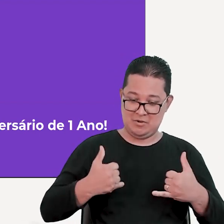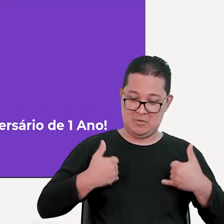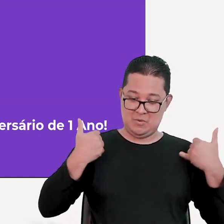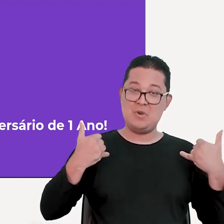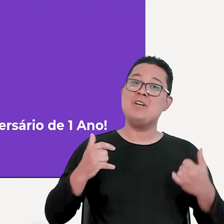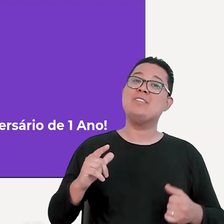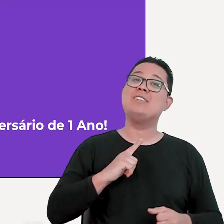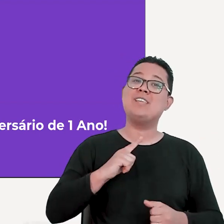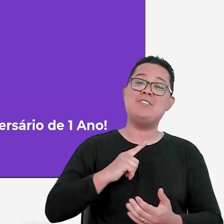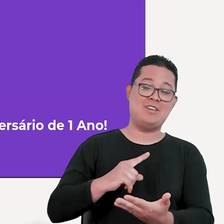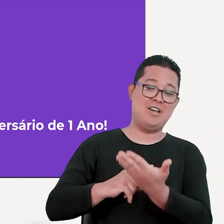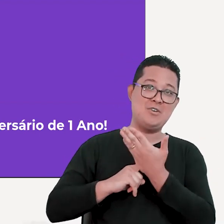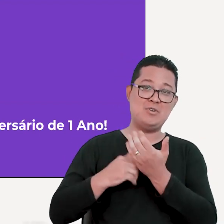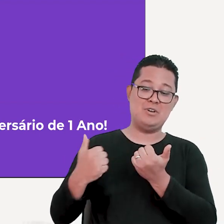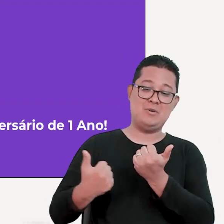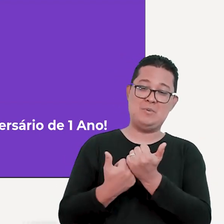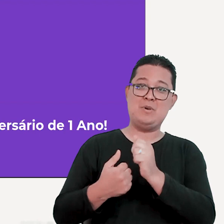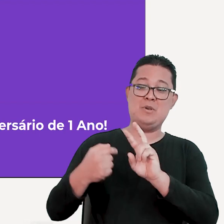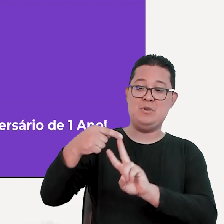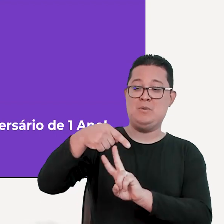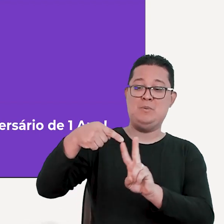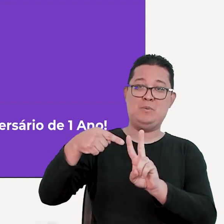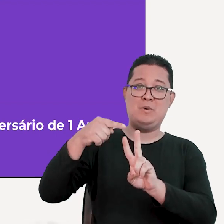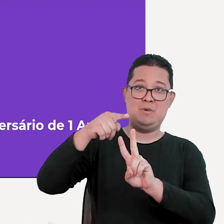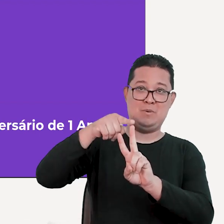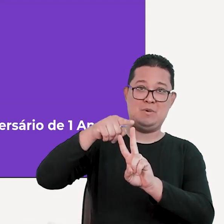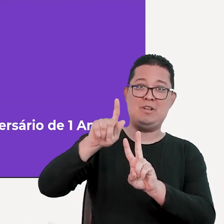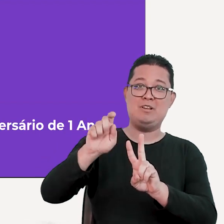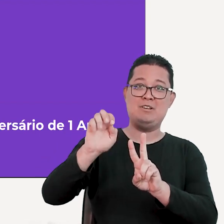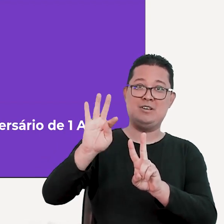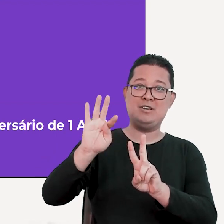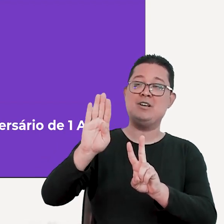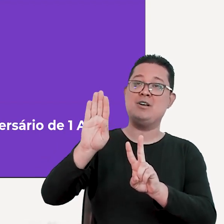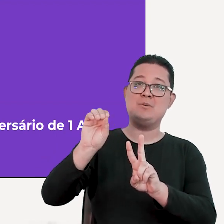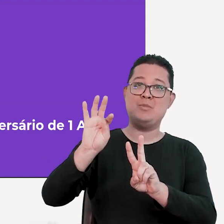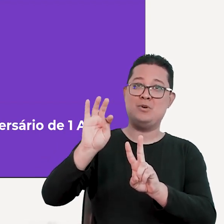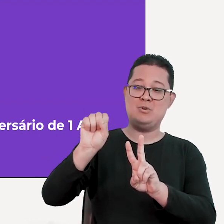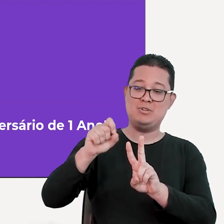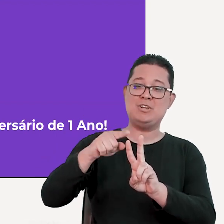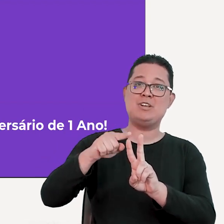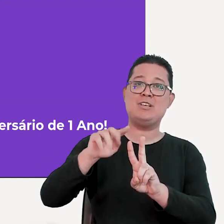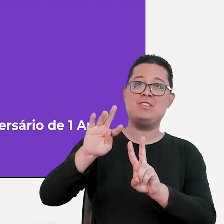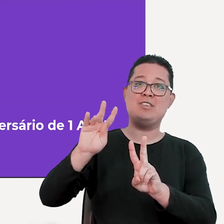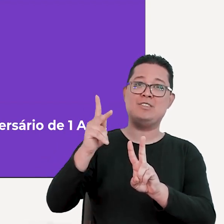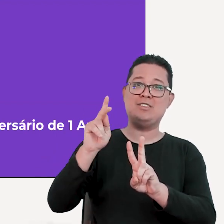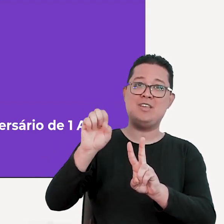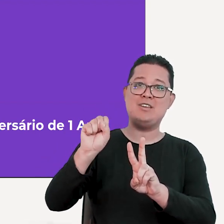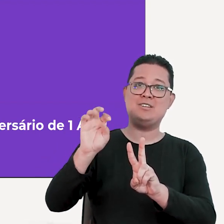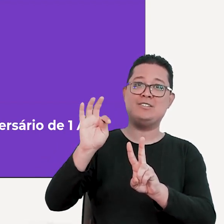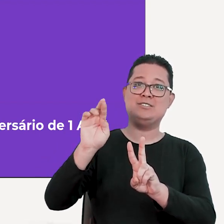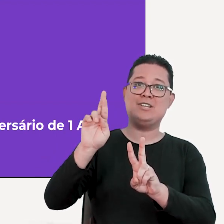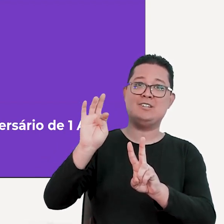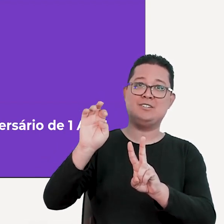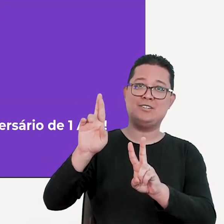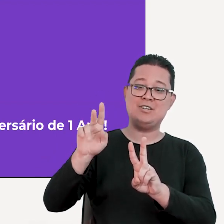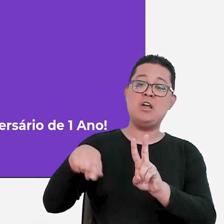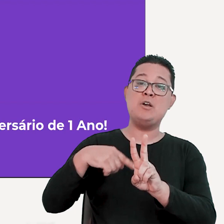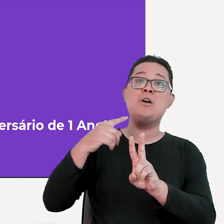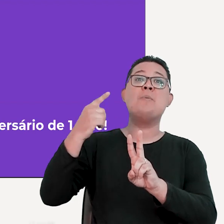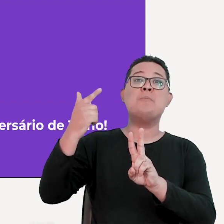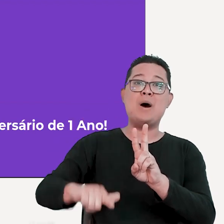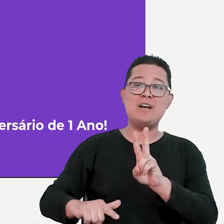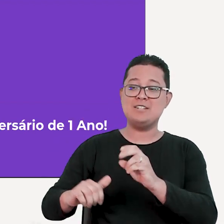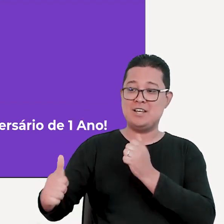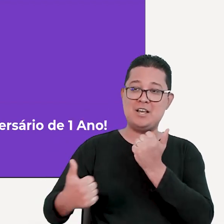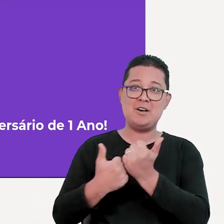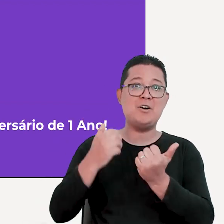contou com o patrocínio da GetBots e da Daystarter e com o apoio do UX Writing Cast, que é o podcast de UX Writing,